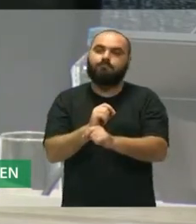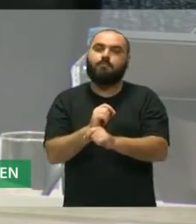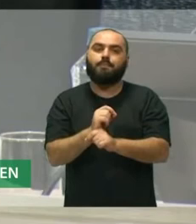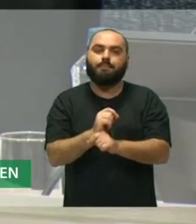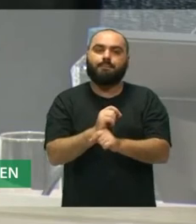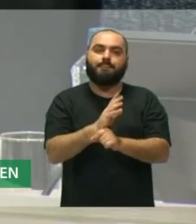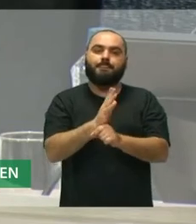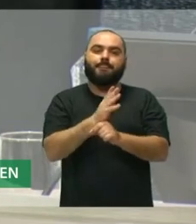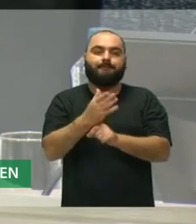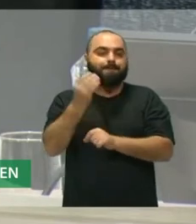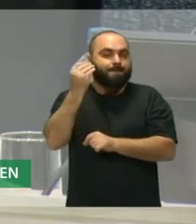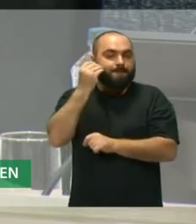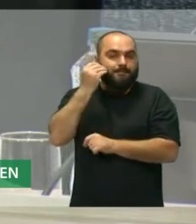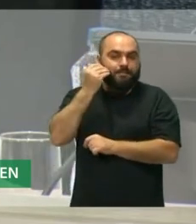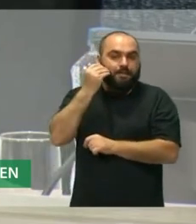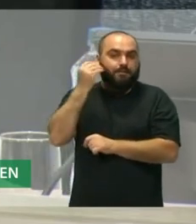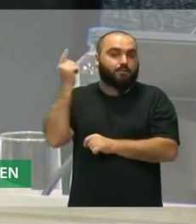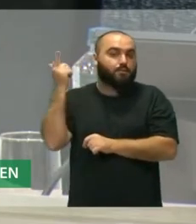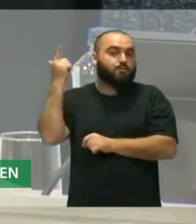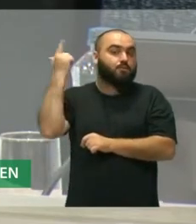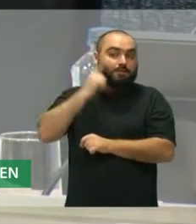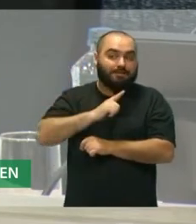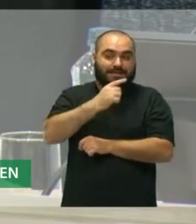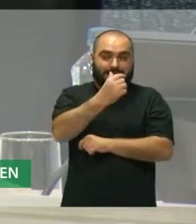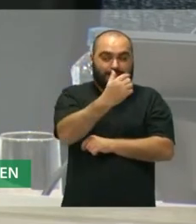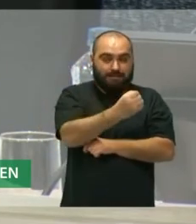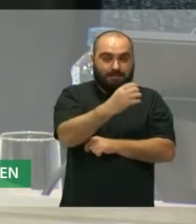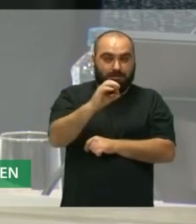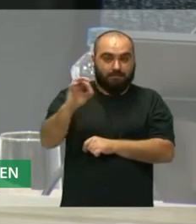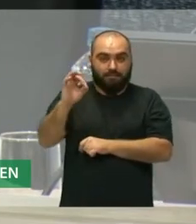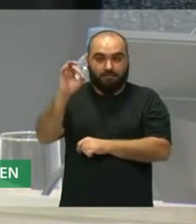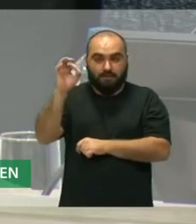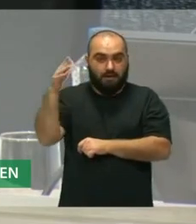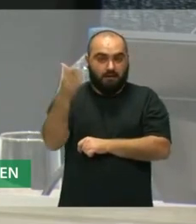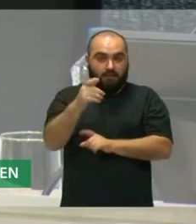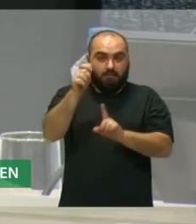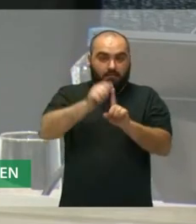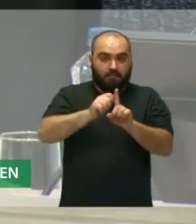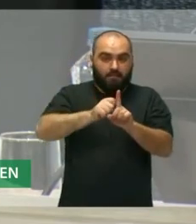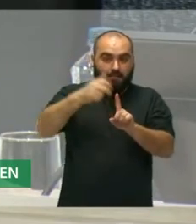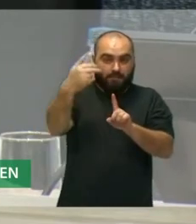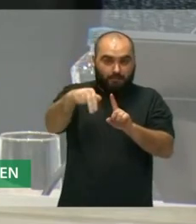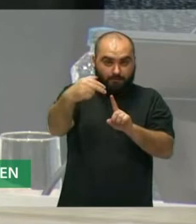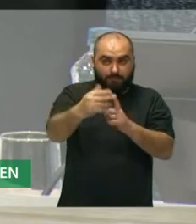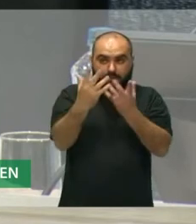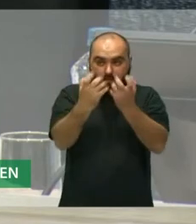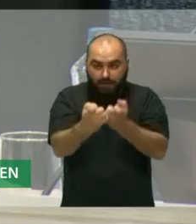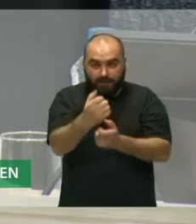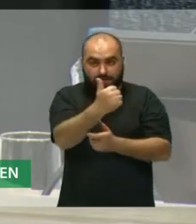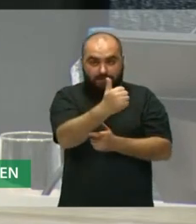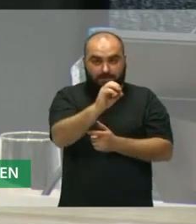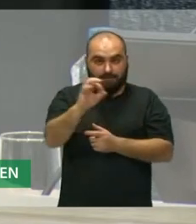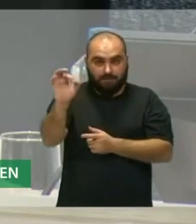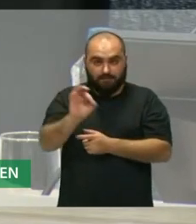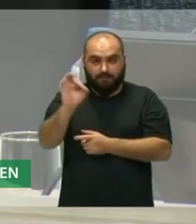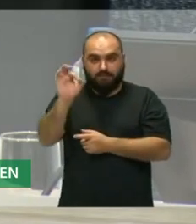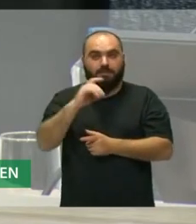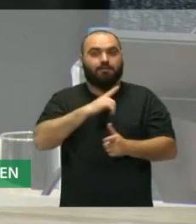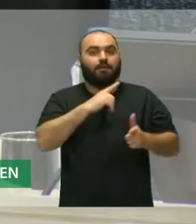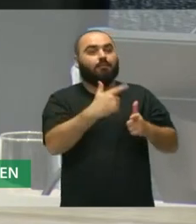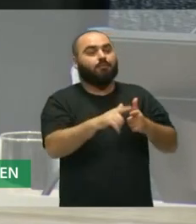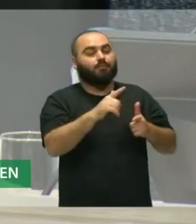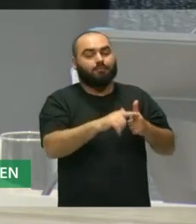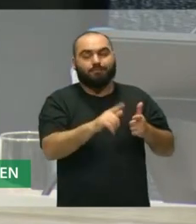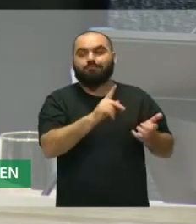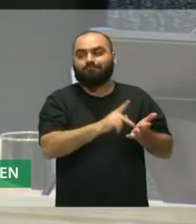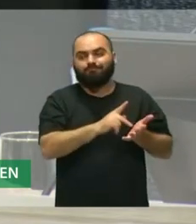mobilizando forças para cumpri-lo na sua integralidade a partir agora do mês de novembro. Nós tivemos problemas importantes,